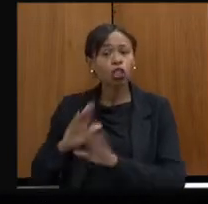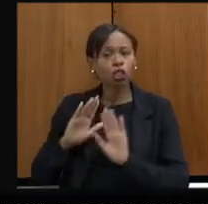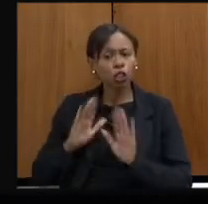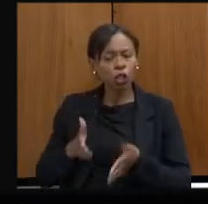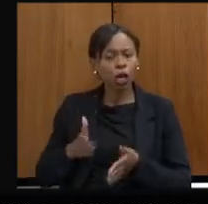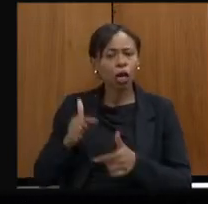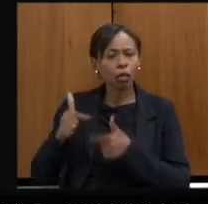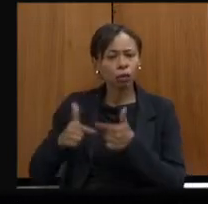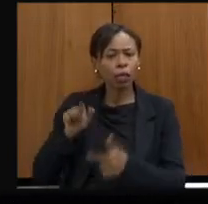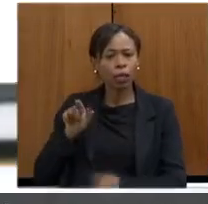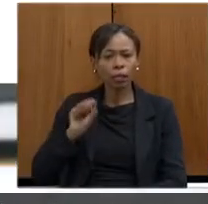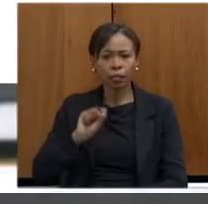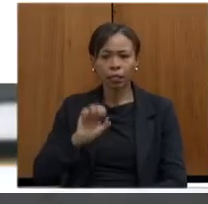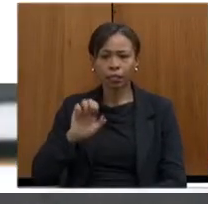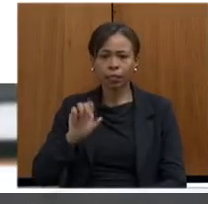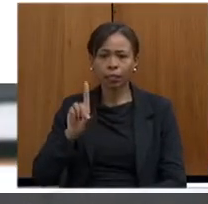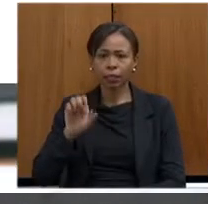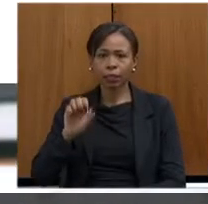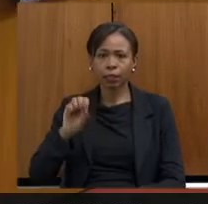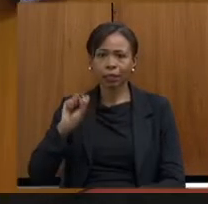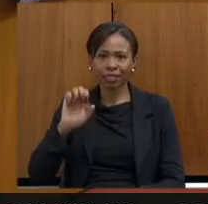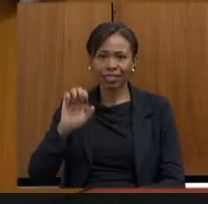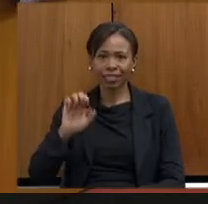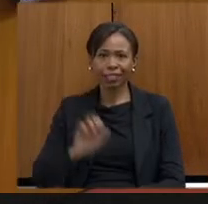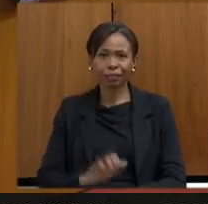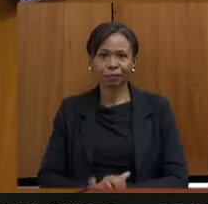no período que lá estive...